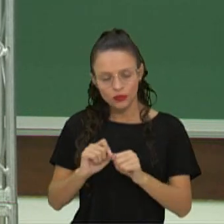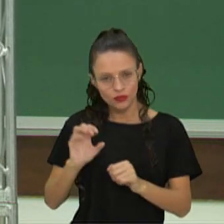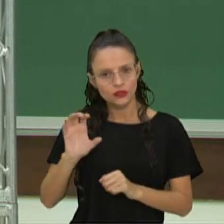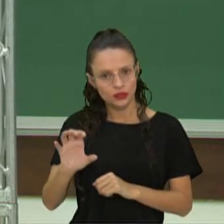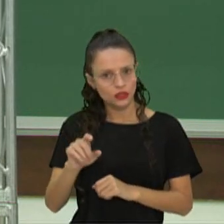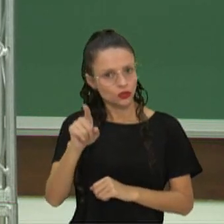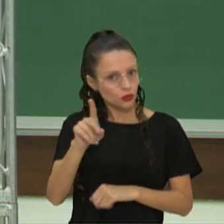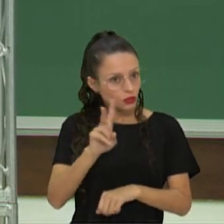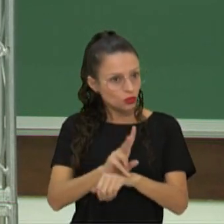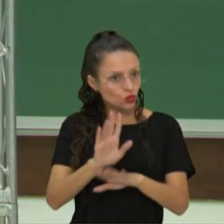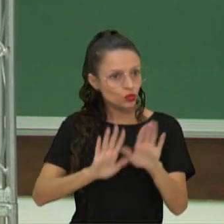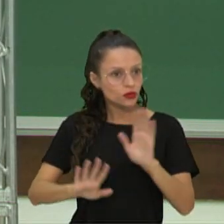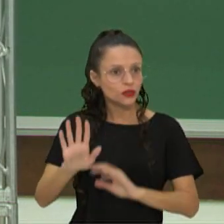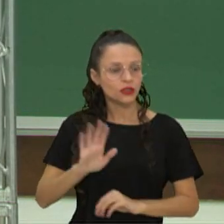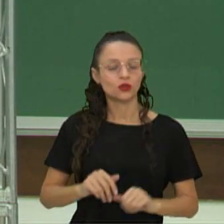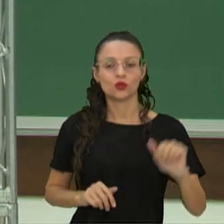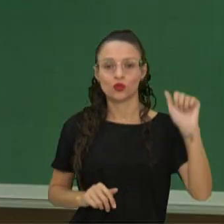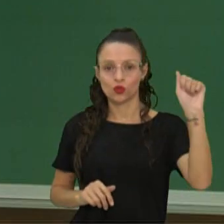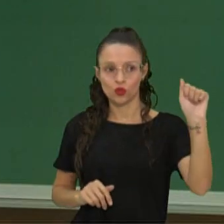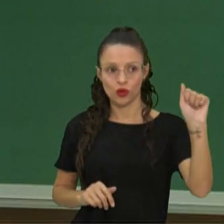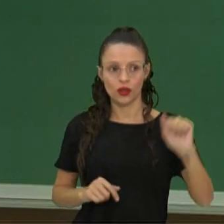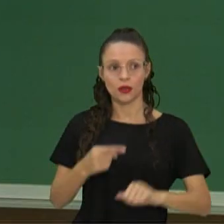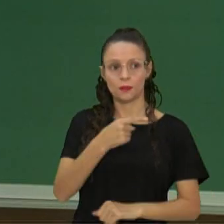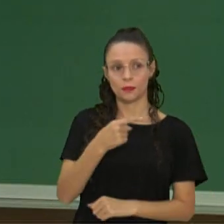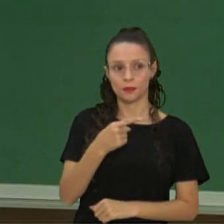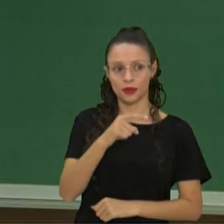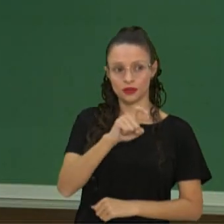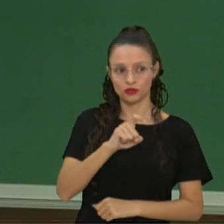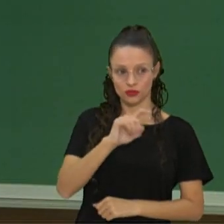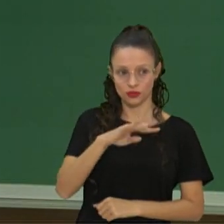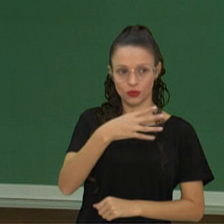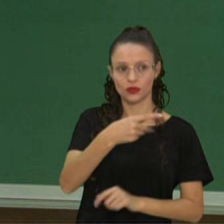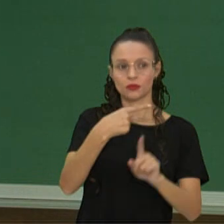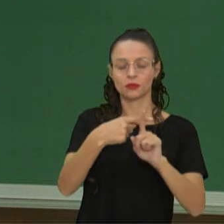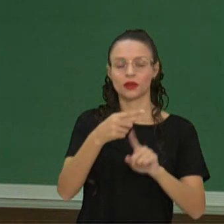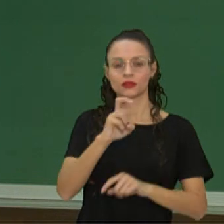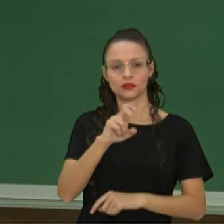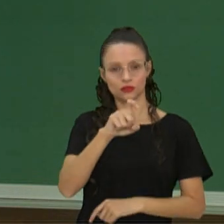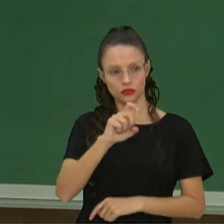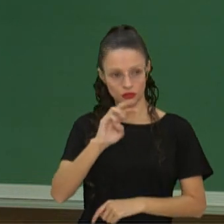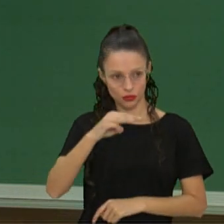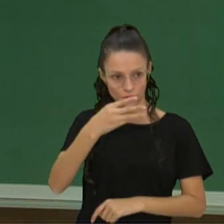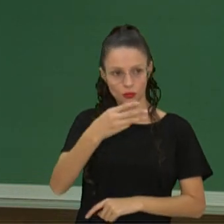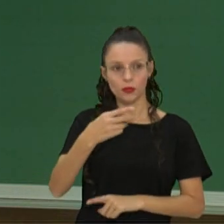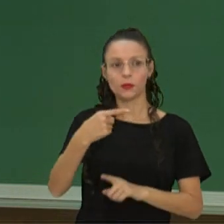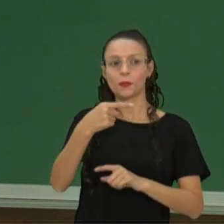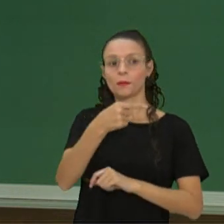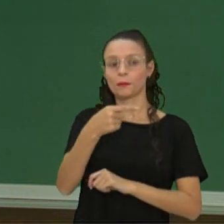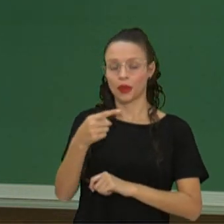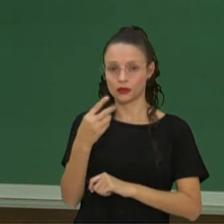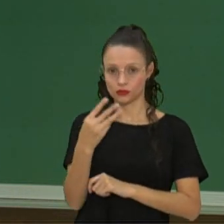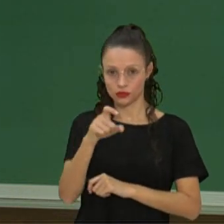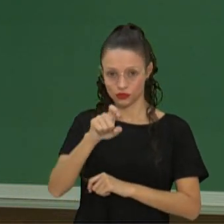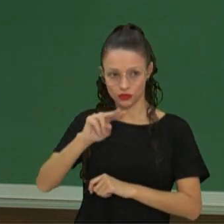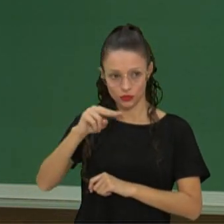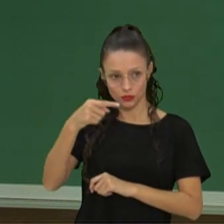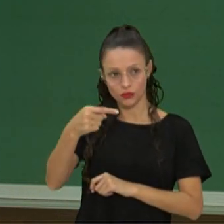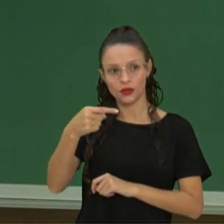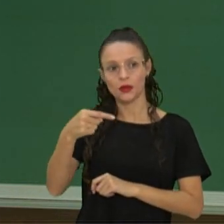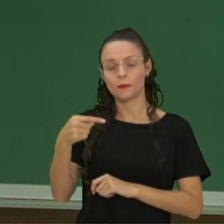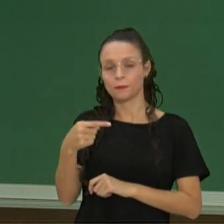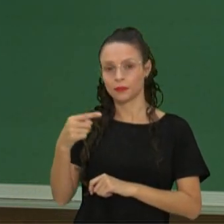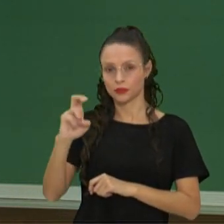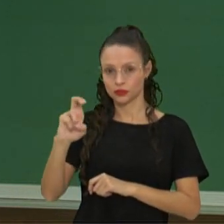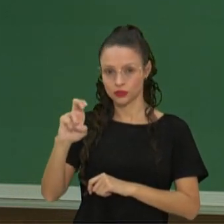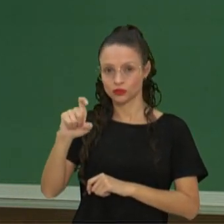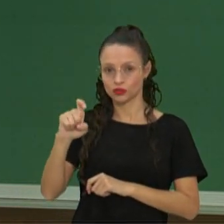que você tome um cuidado. O polinômio A é menos x à quarta mais 5x ao cubo menos 3x ao quadrado